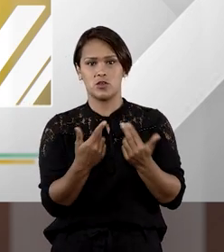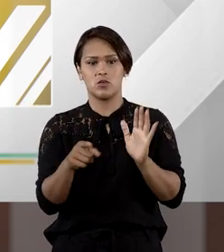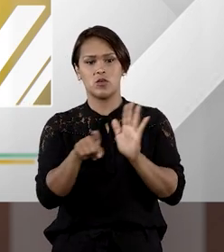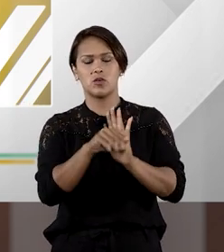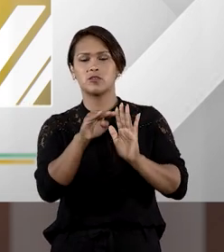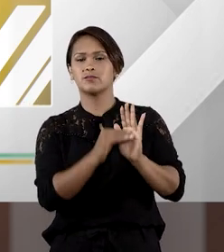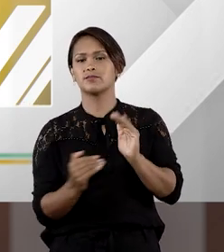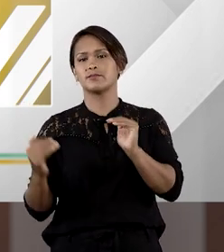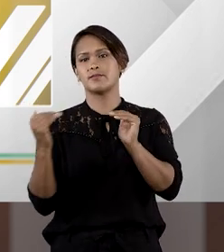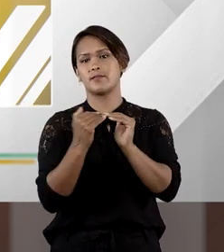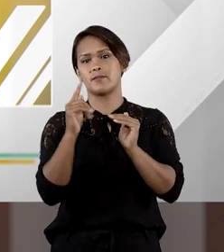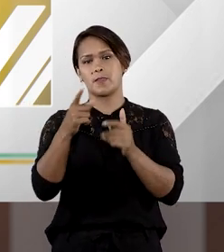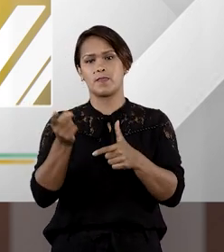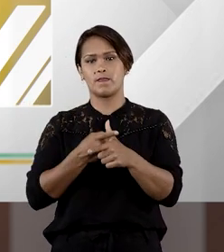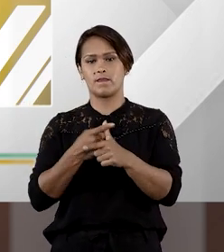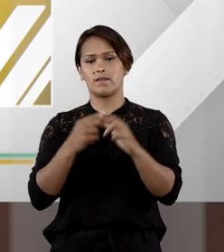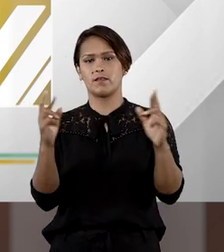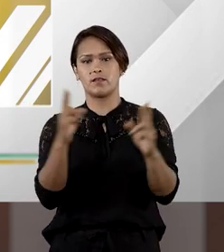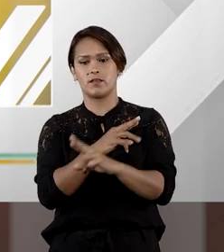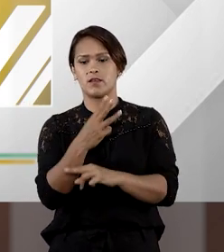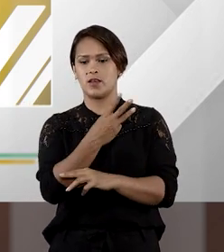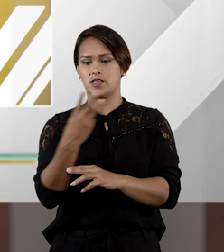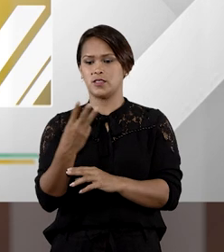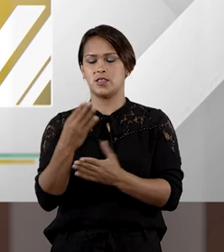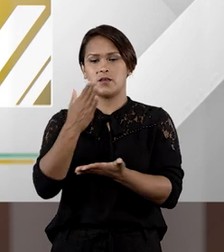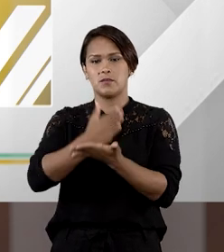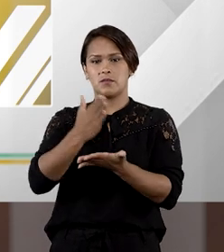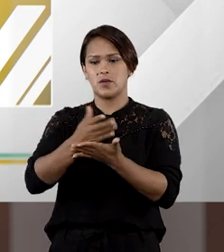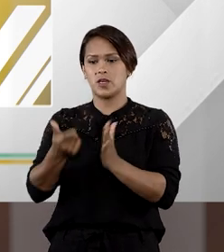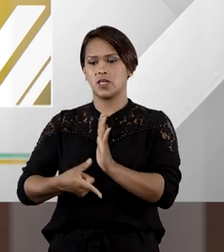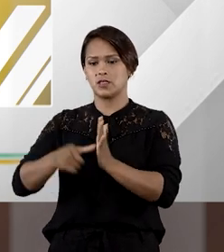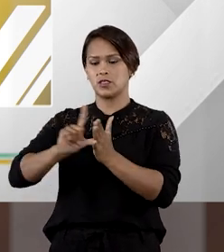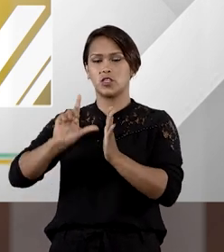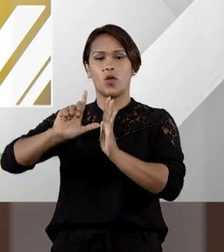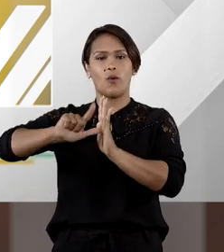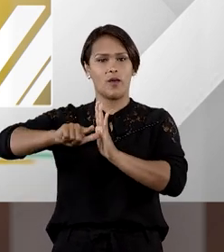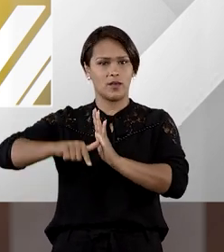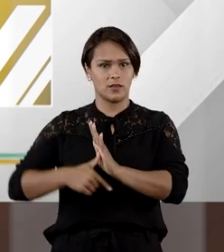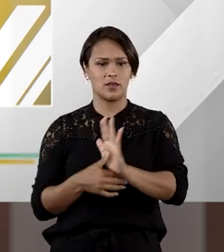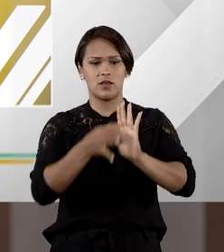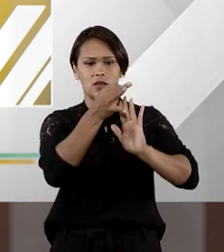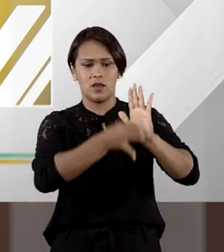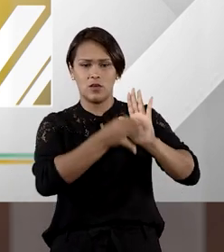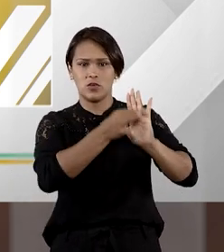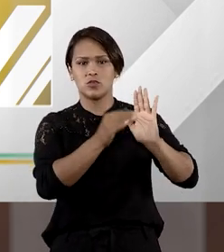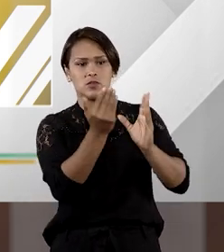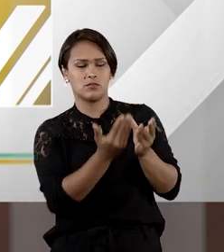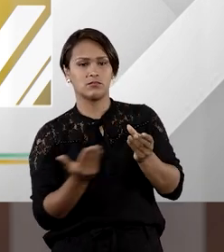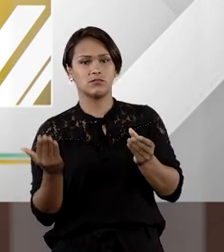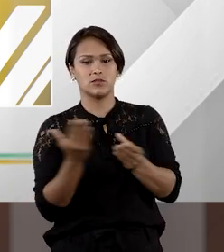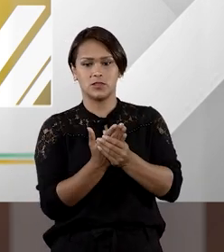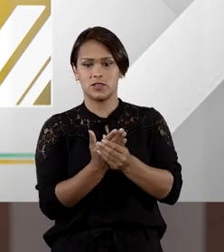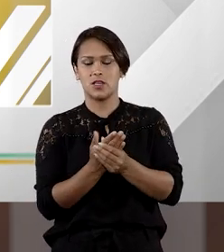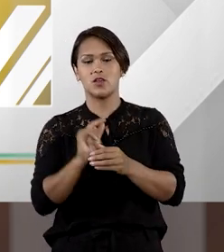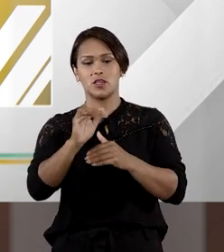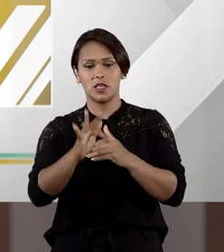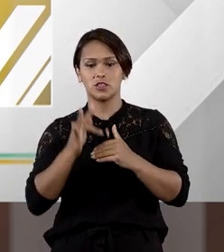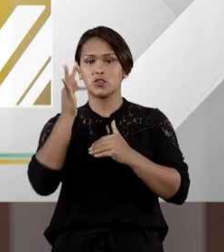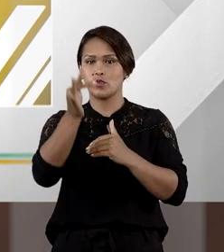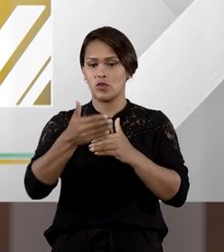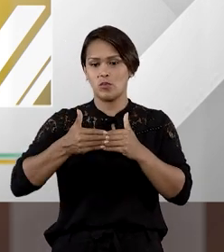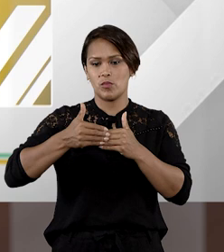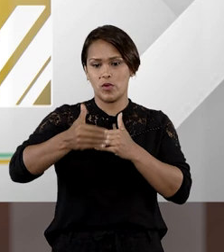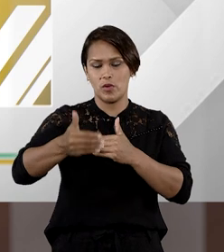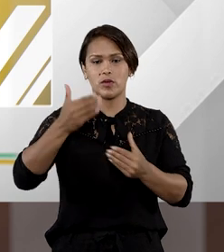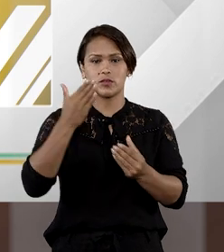qual estabelece que o débito relativo às três prestações anteriores ao ajuizamento da ação e as que se vencerem no decurso